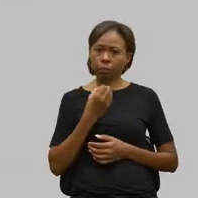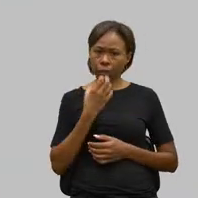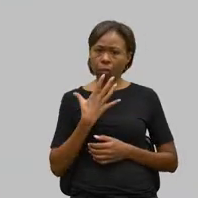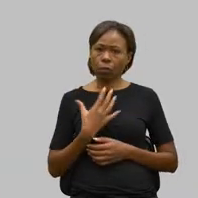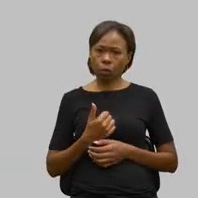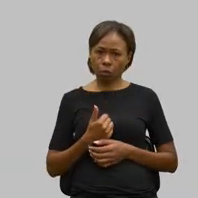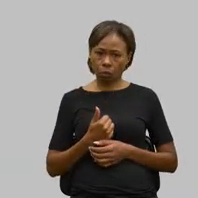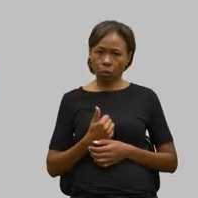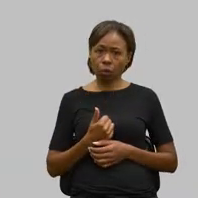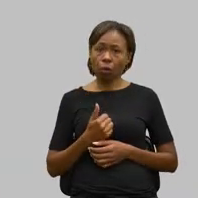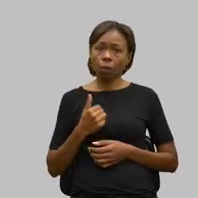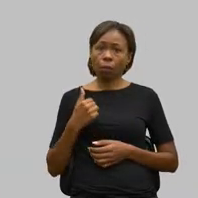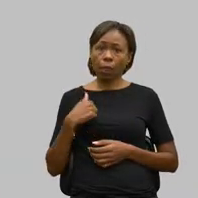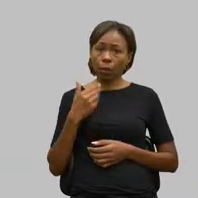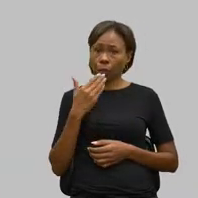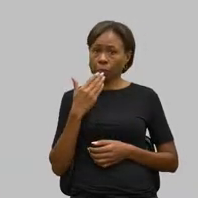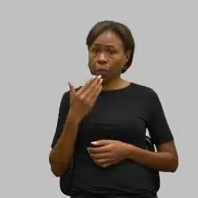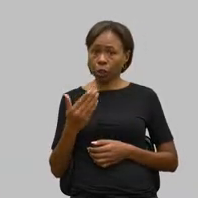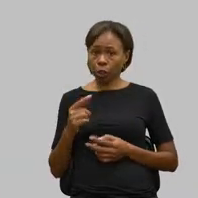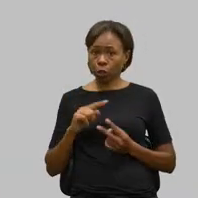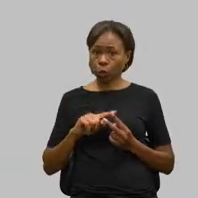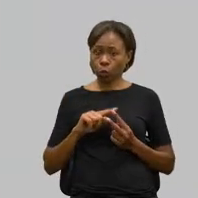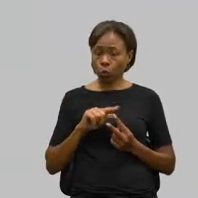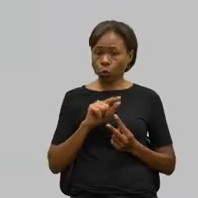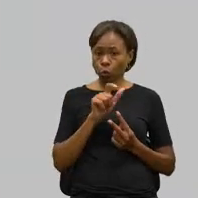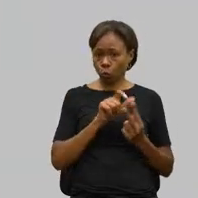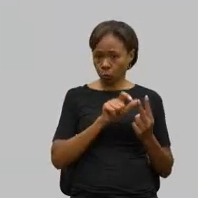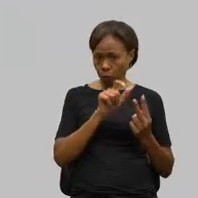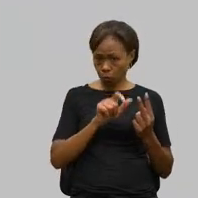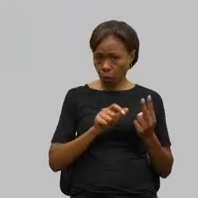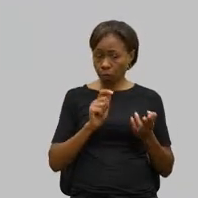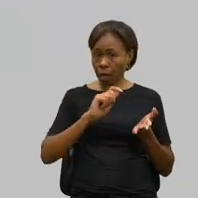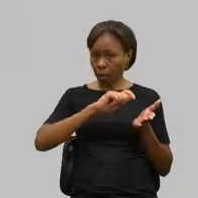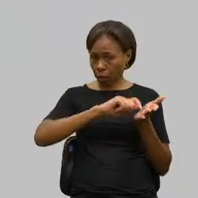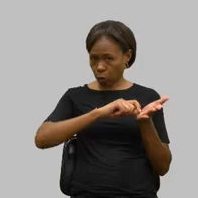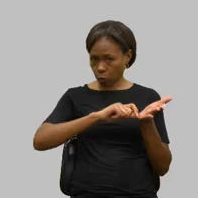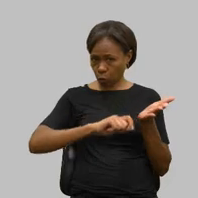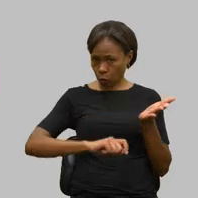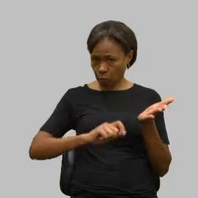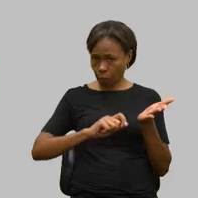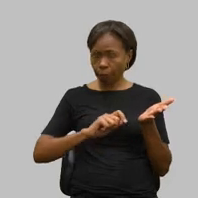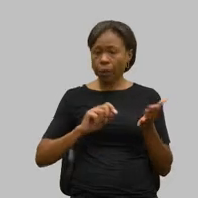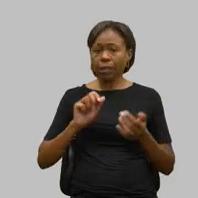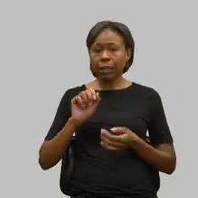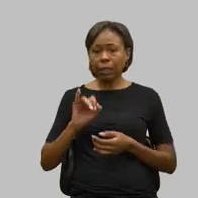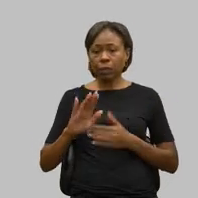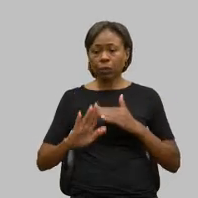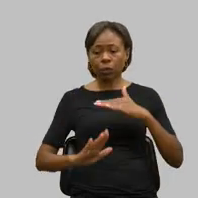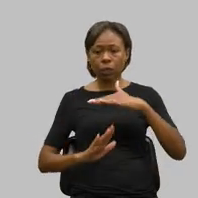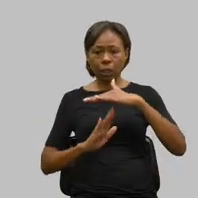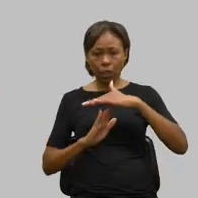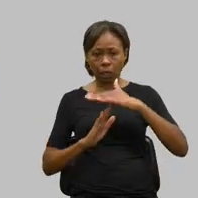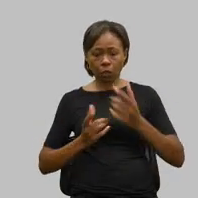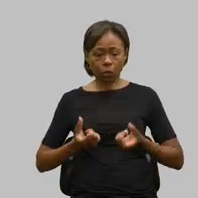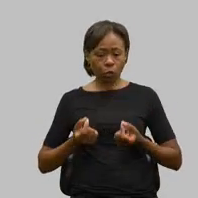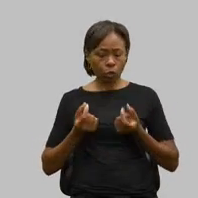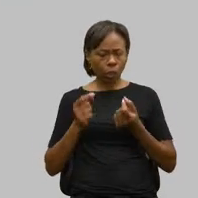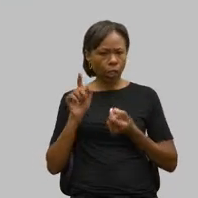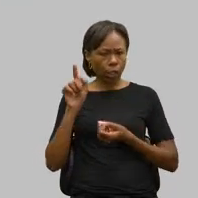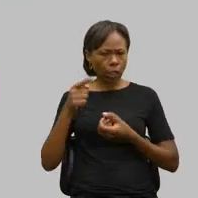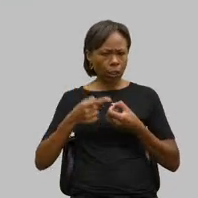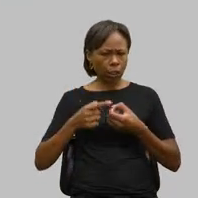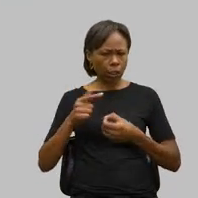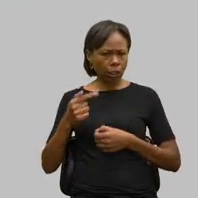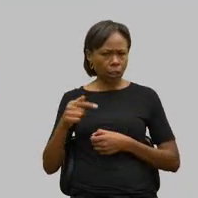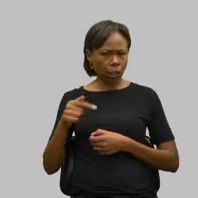pedi Luiz ou Camila para ir anotando. Se o teto da oncologia de Sete Lagoas é de